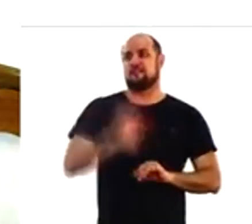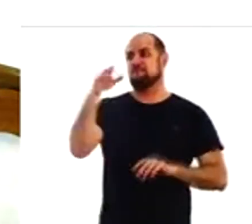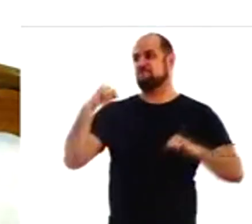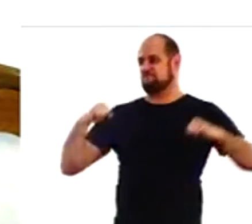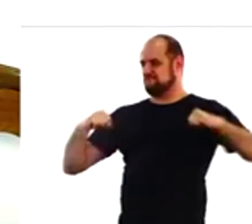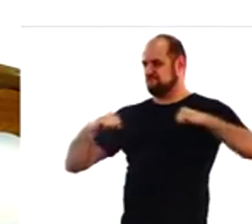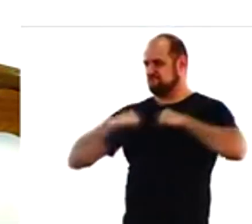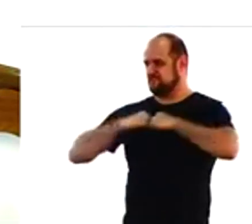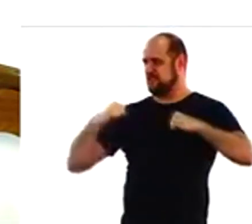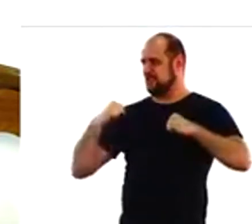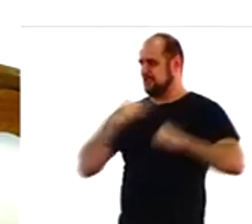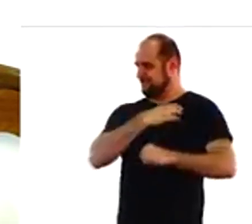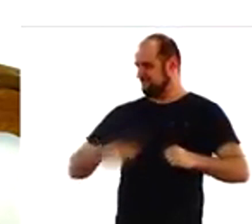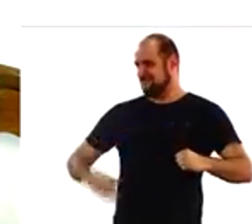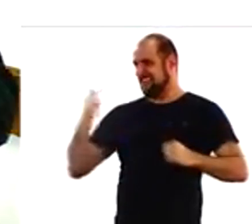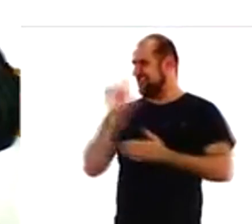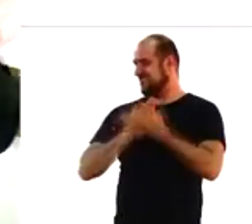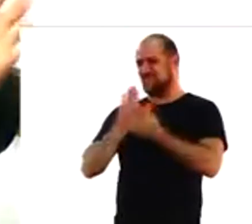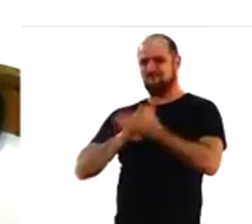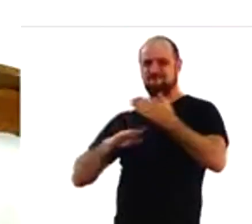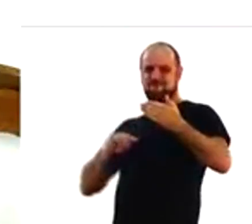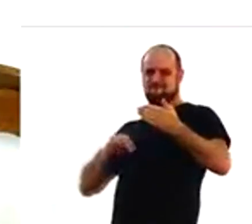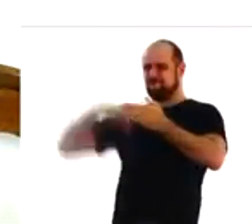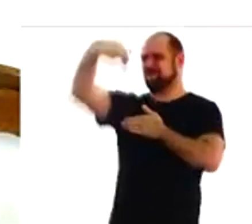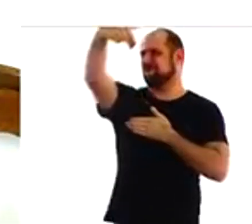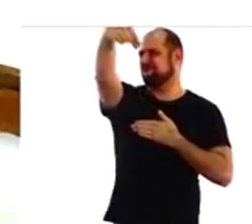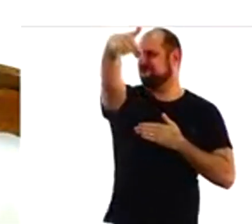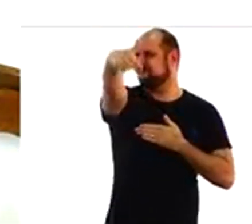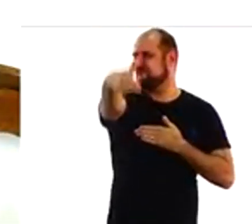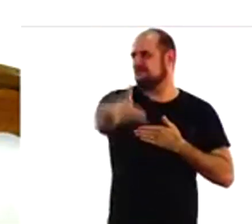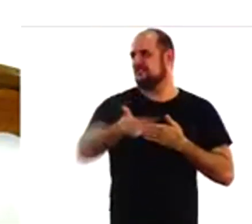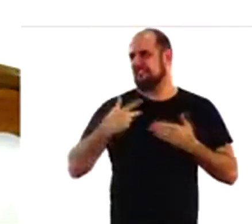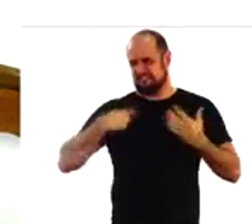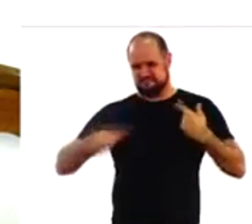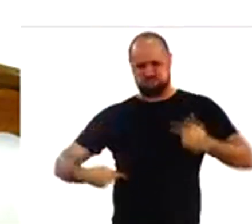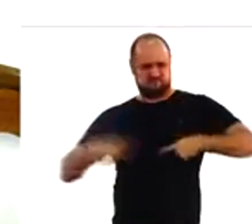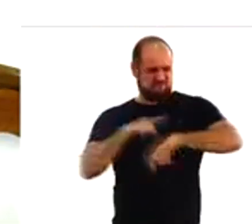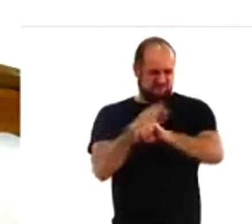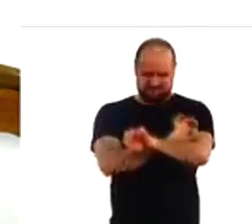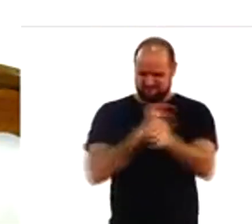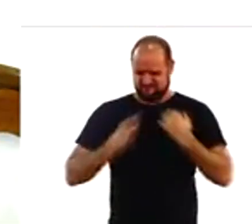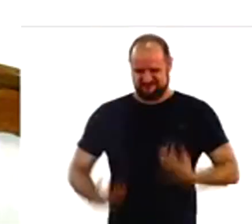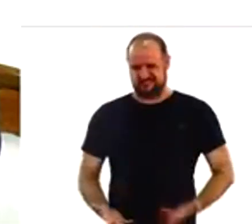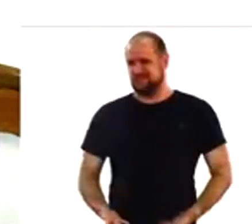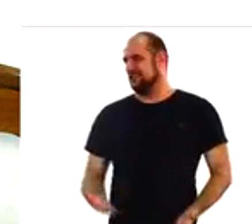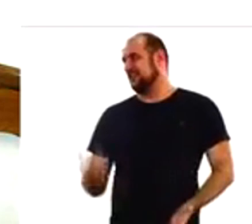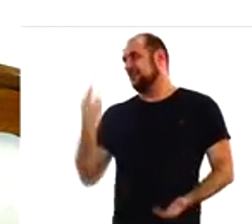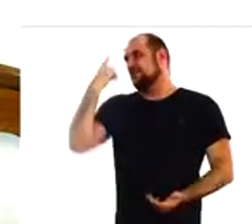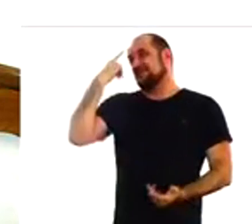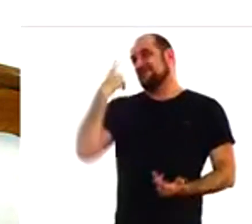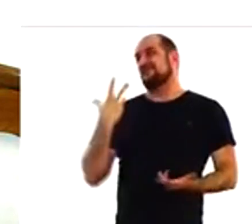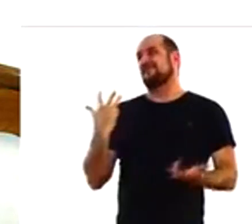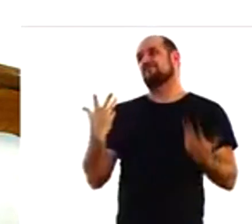carro atravessou o para-brisa e ele está lá todo machucado. E então eu acho que não é tão difícil